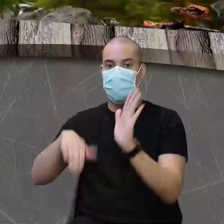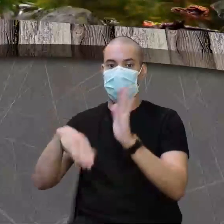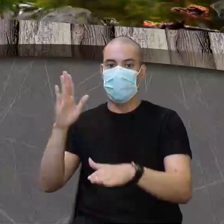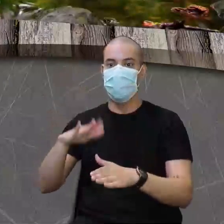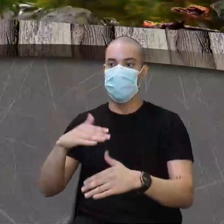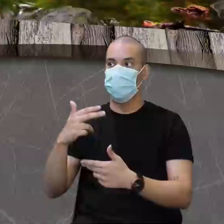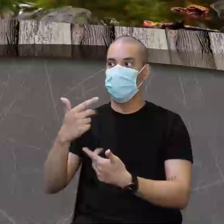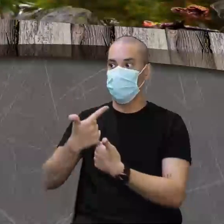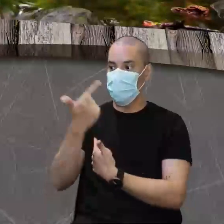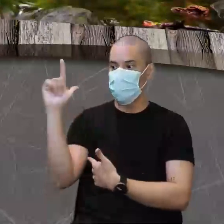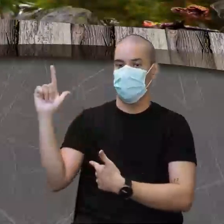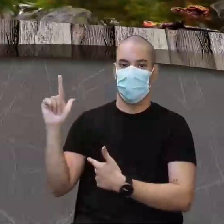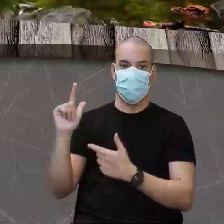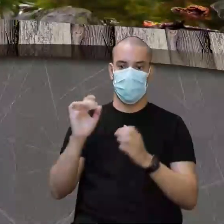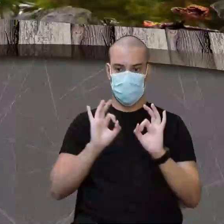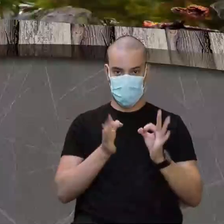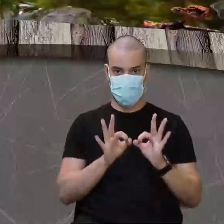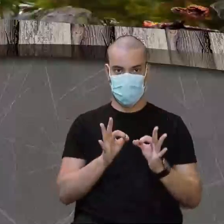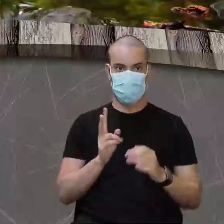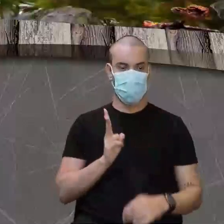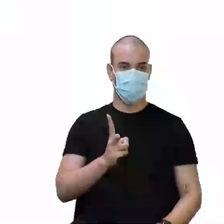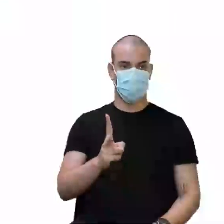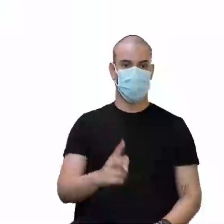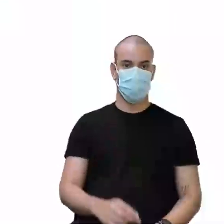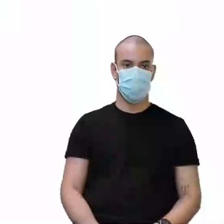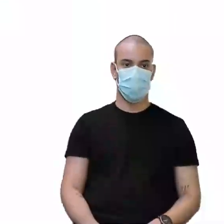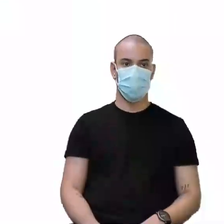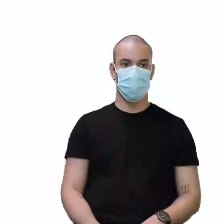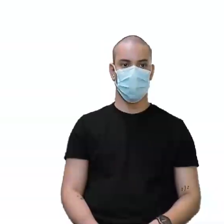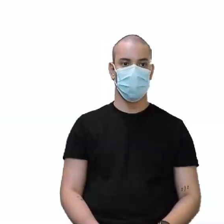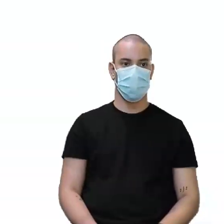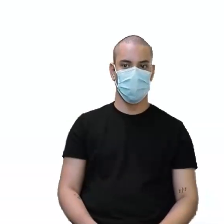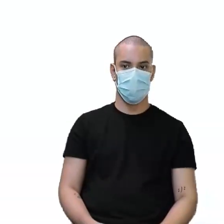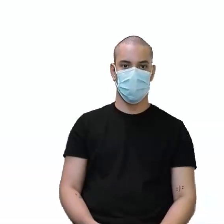né, o recurso alimentar. Vamos continuando? Olha lá.